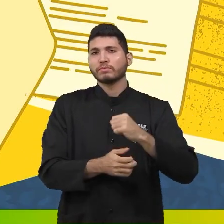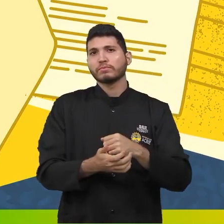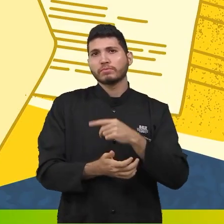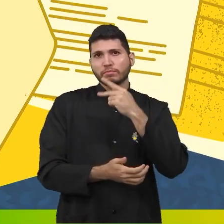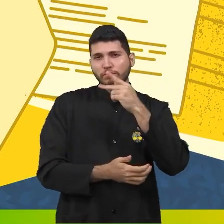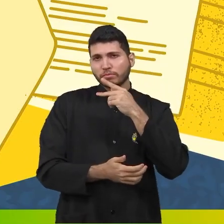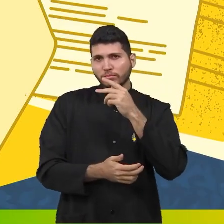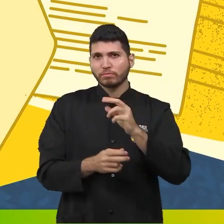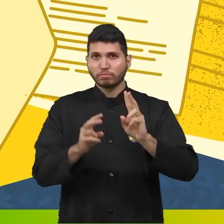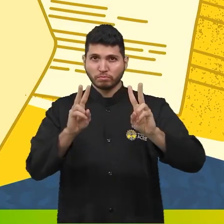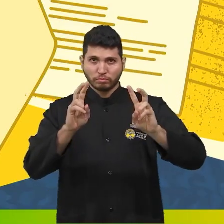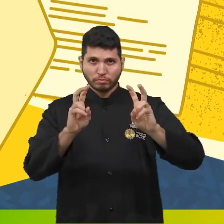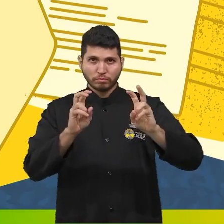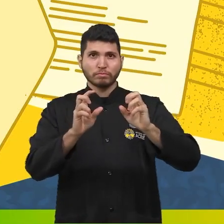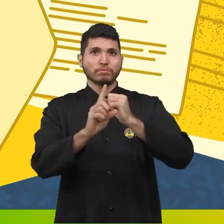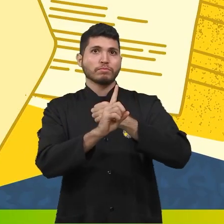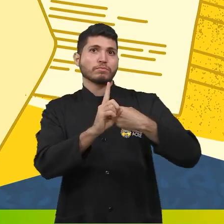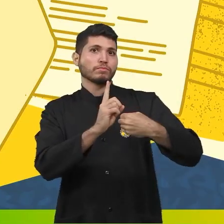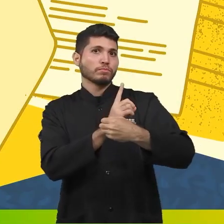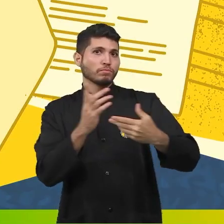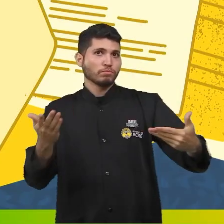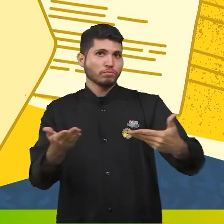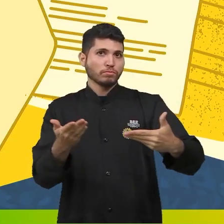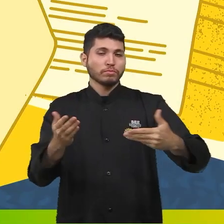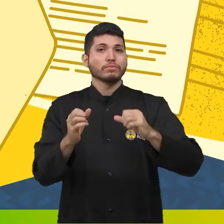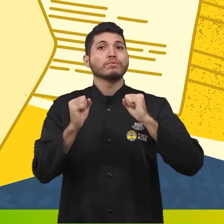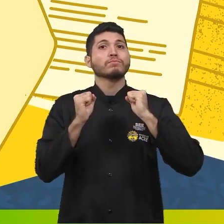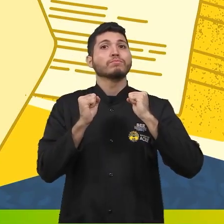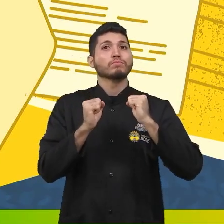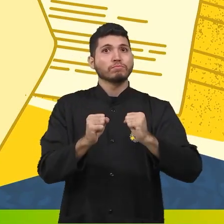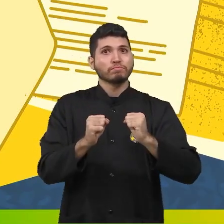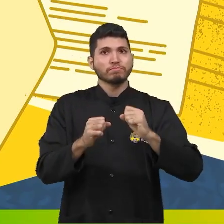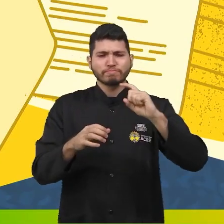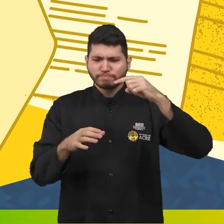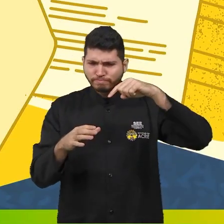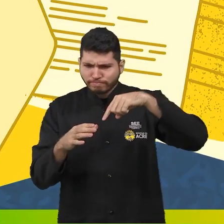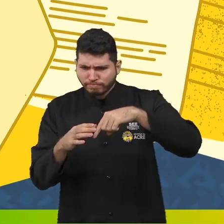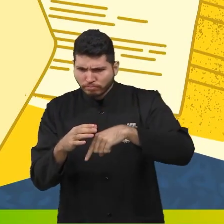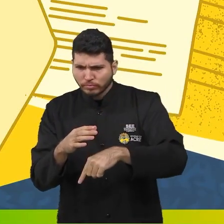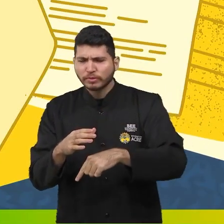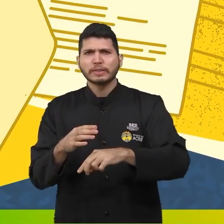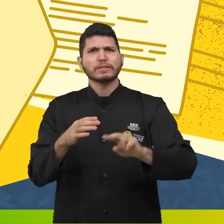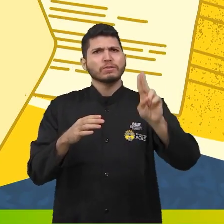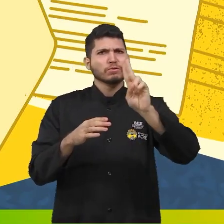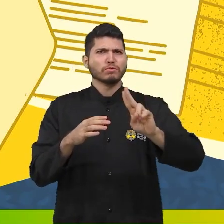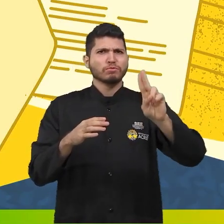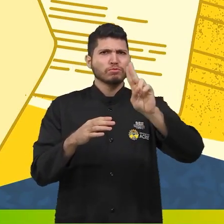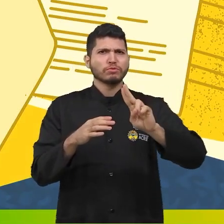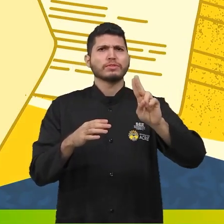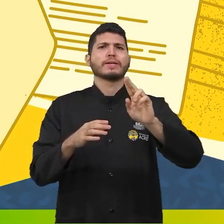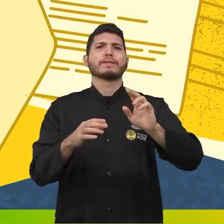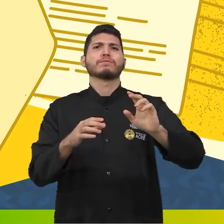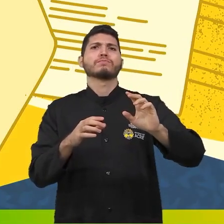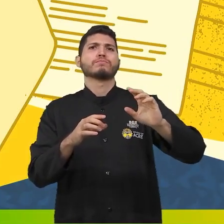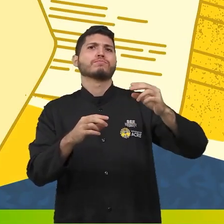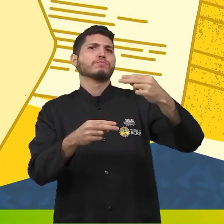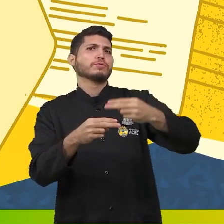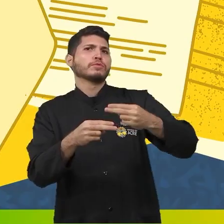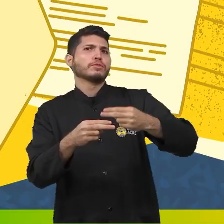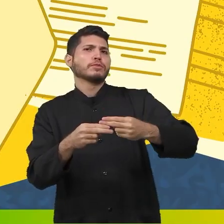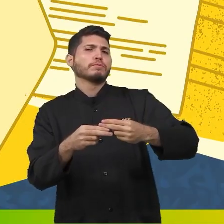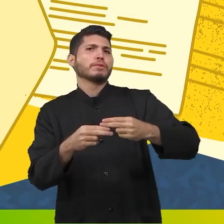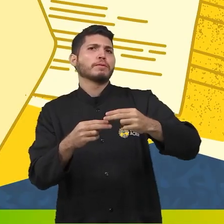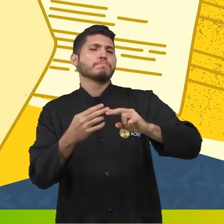tema social atual que poderia ser explorado em uma novela para gerar uma